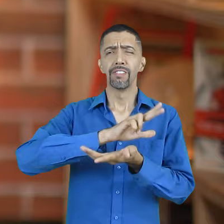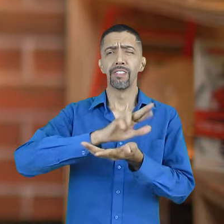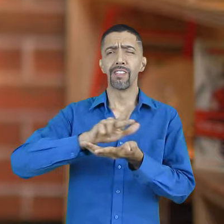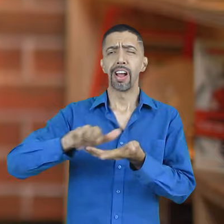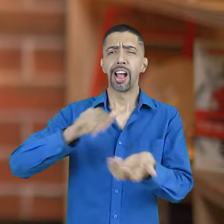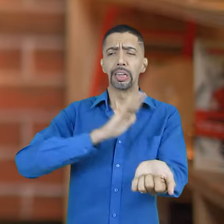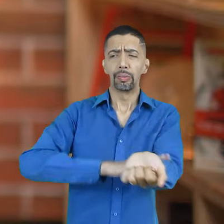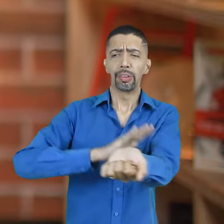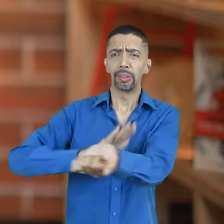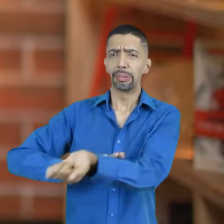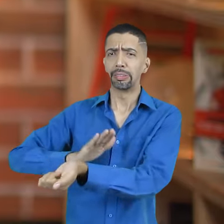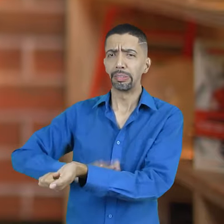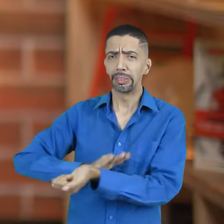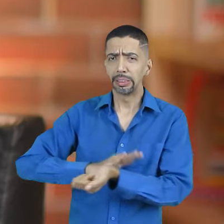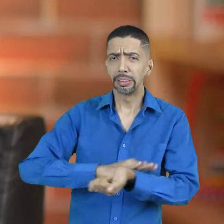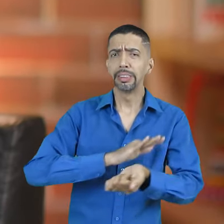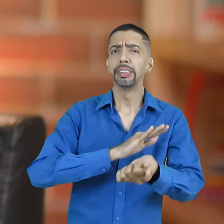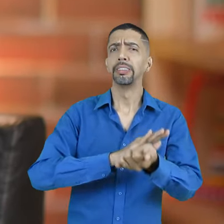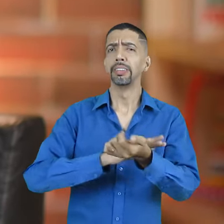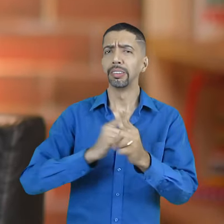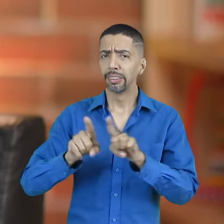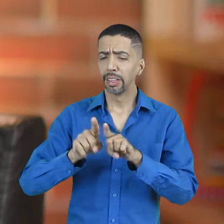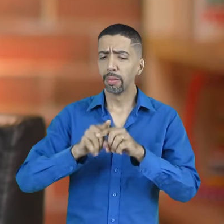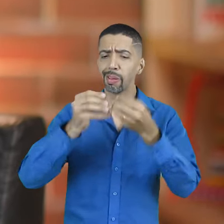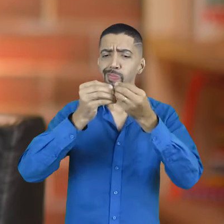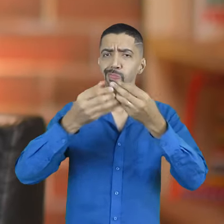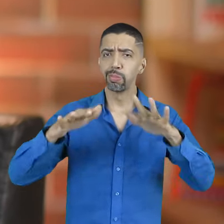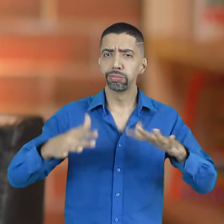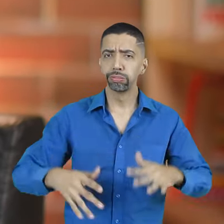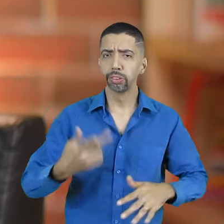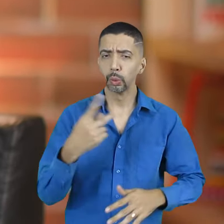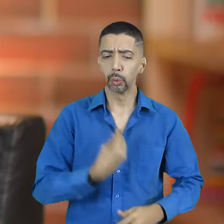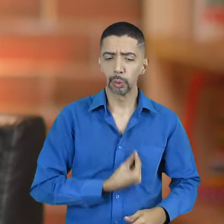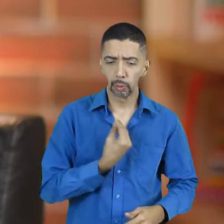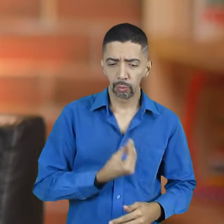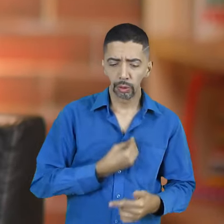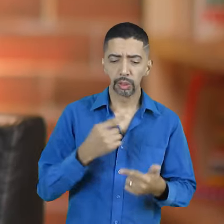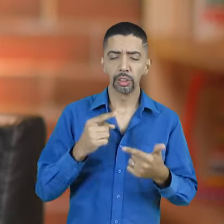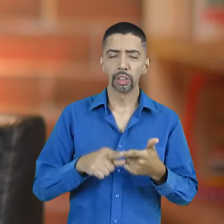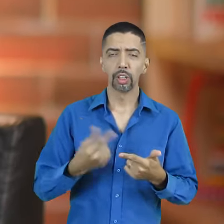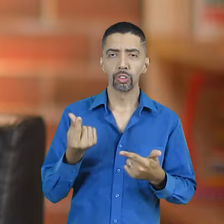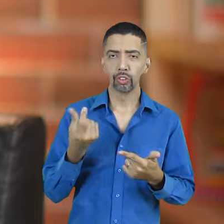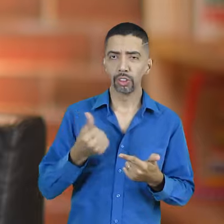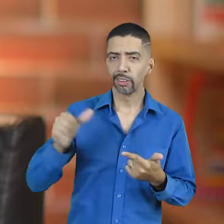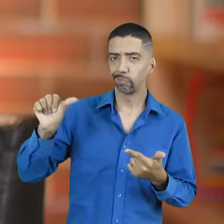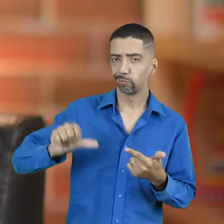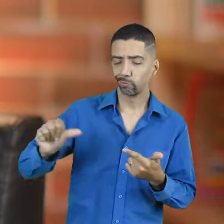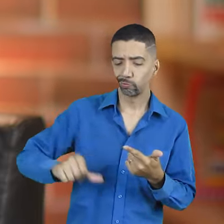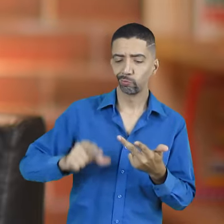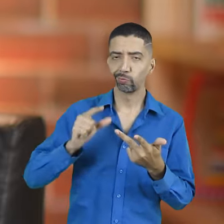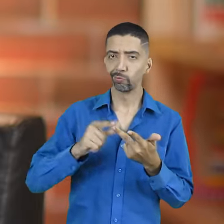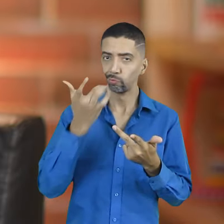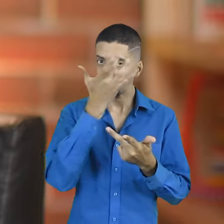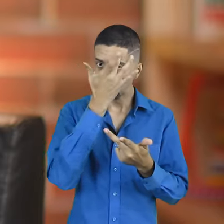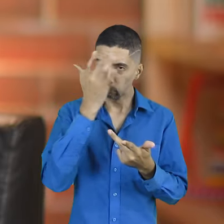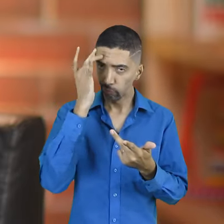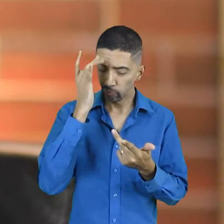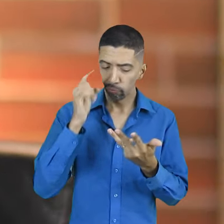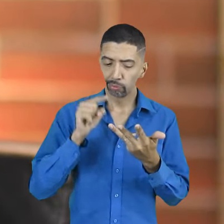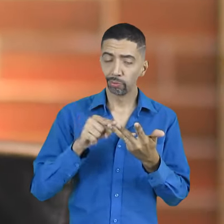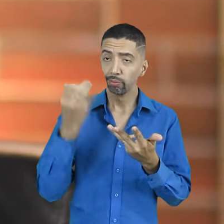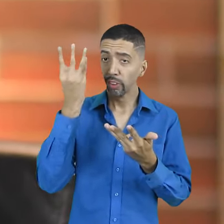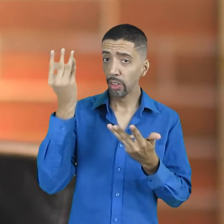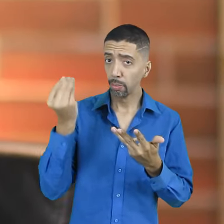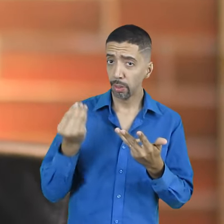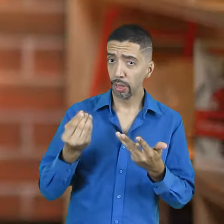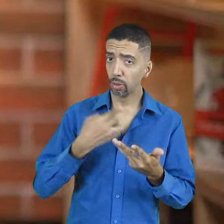só prejudicam o bolso, mas também a saúde mental, a saúde física, a saúde espiritual.